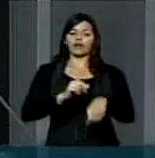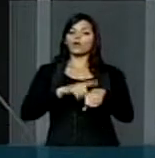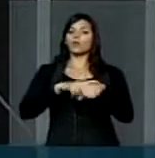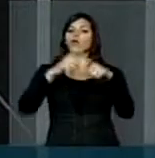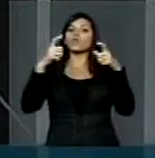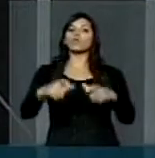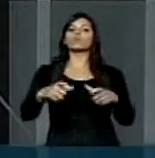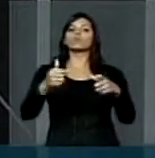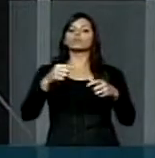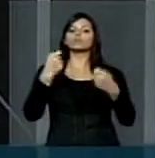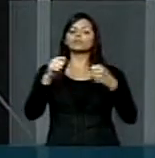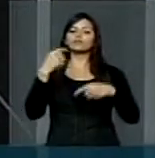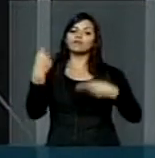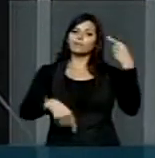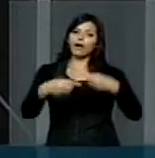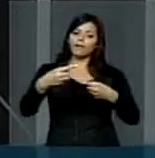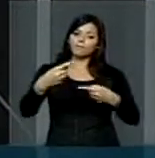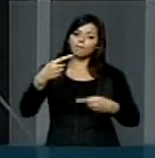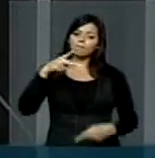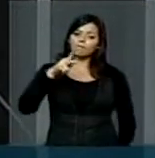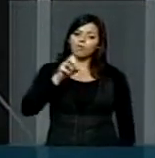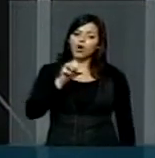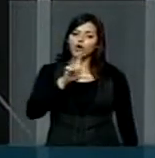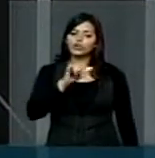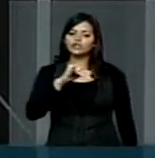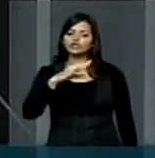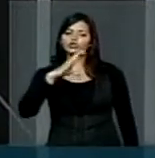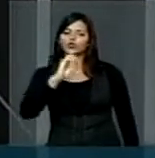deve estar do debate político. Senhor